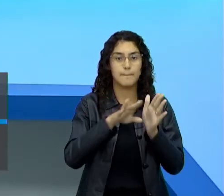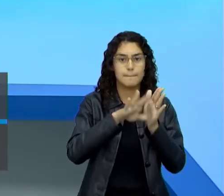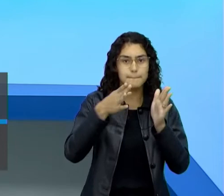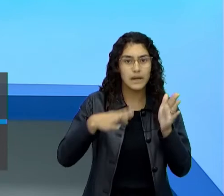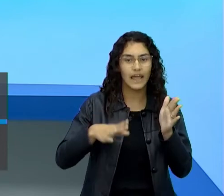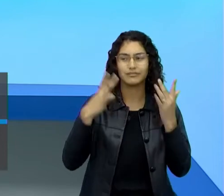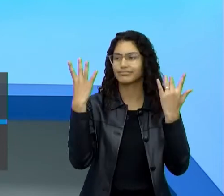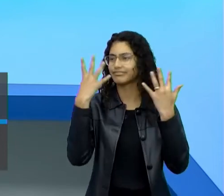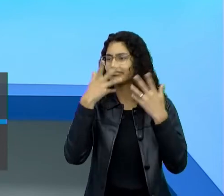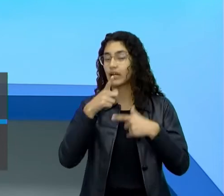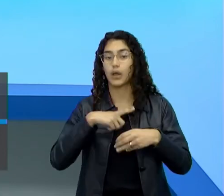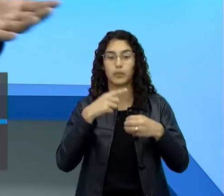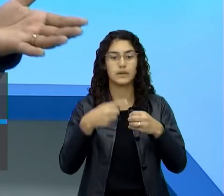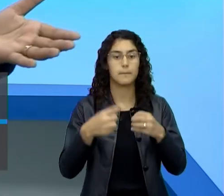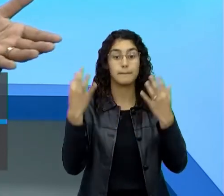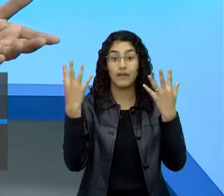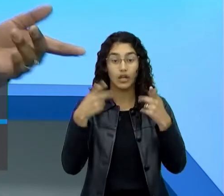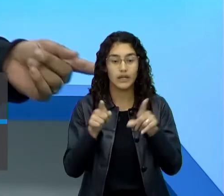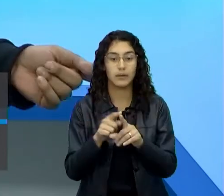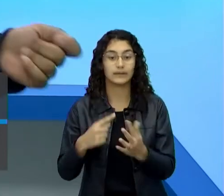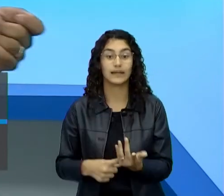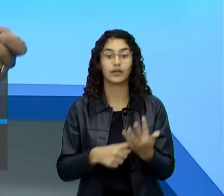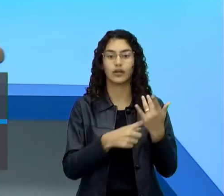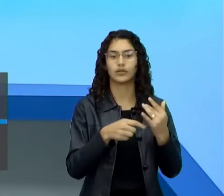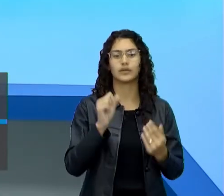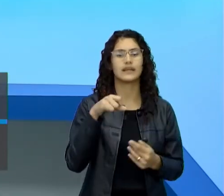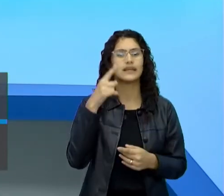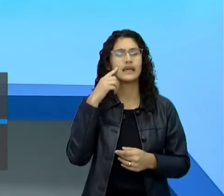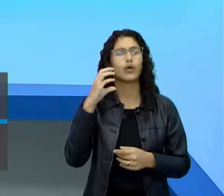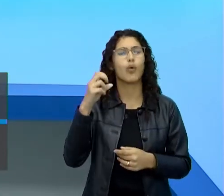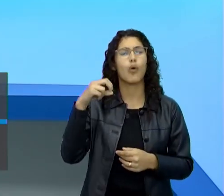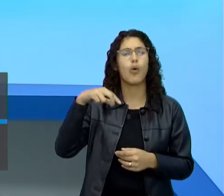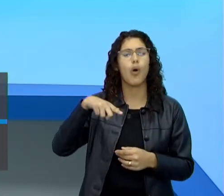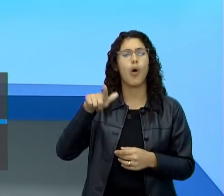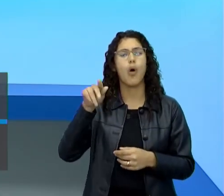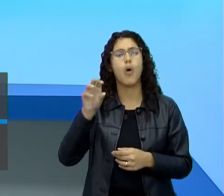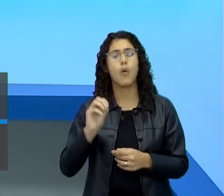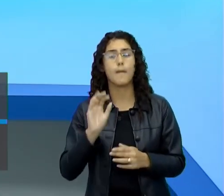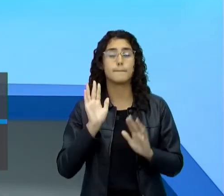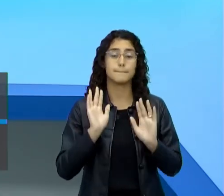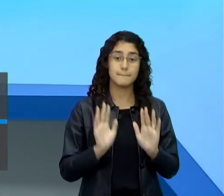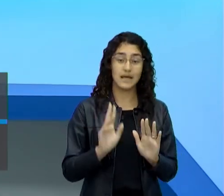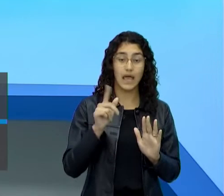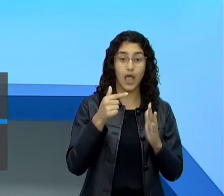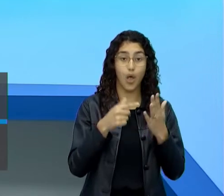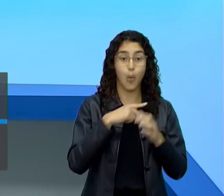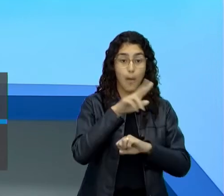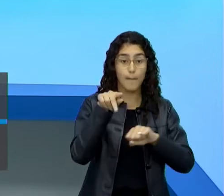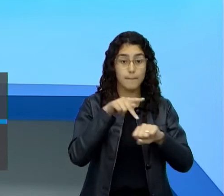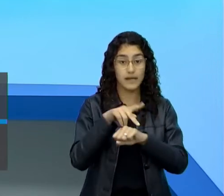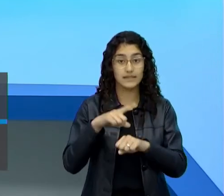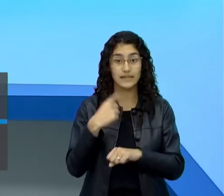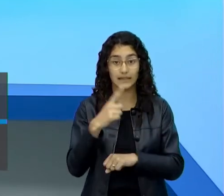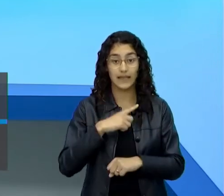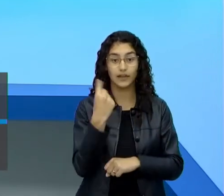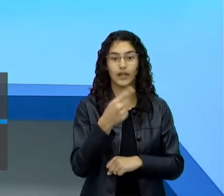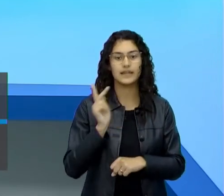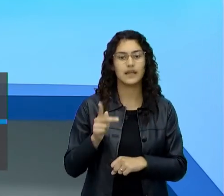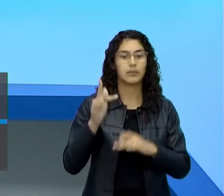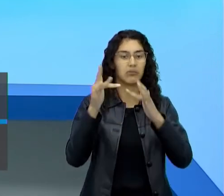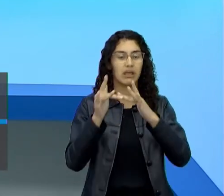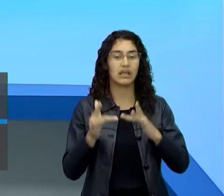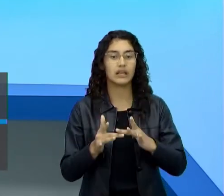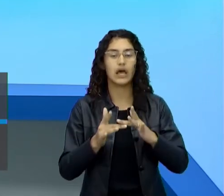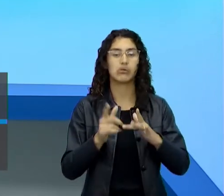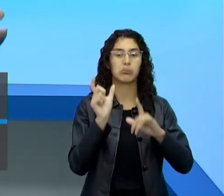lindas, tem uma cidade maravilhosa, tecnológica. Não sei se é no Congo, agora me falta, mas é um dos países desses aí que a gente sempre tá atrelando a